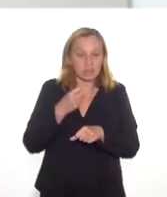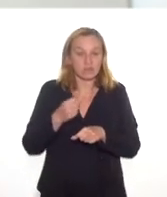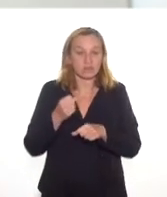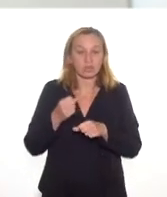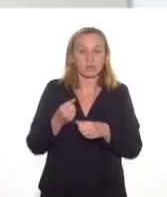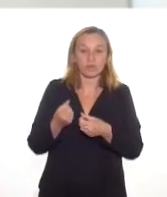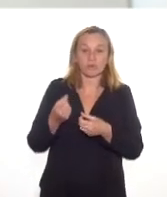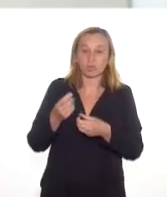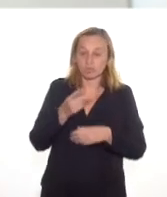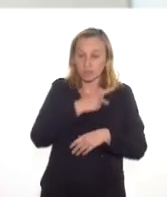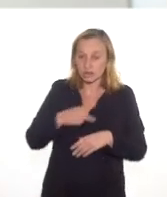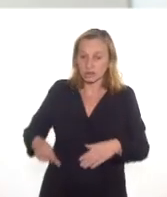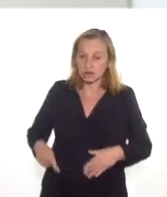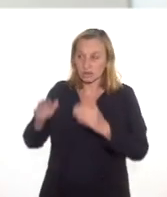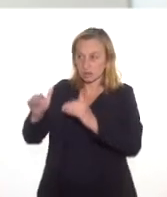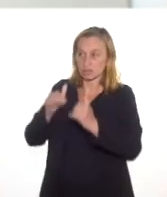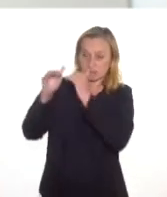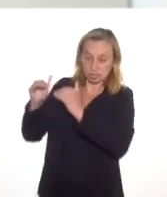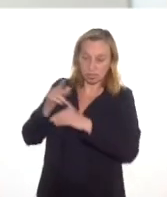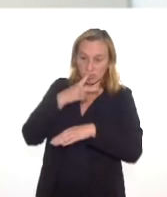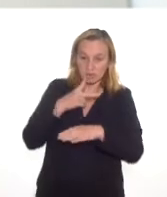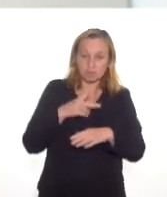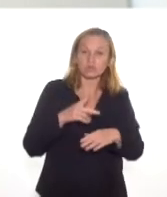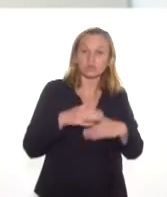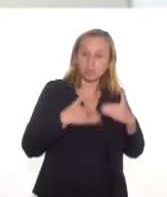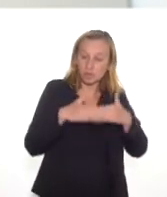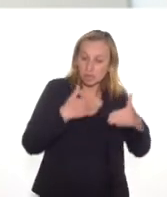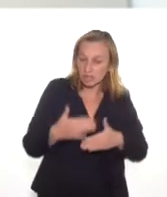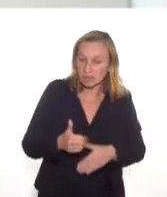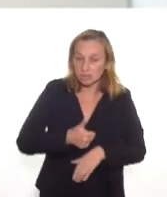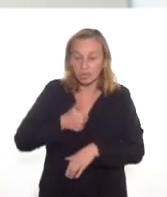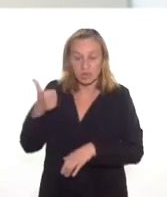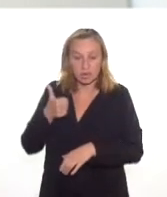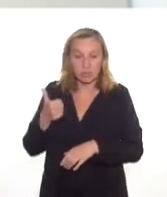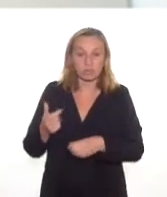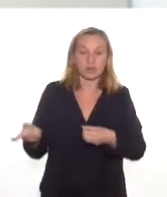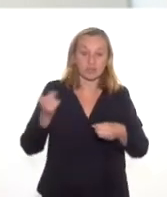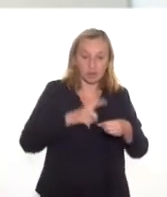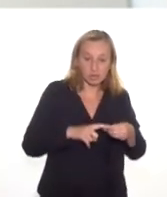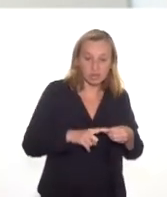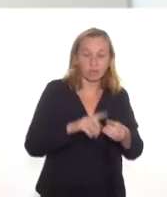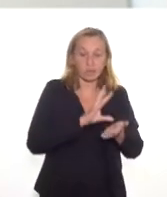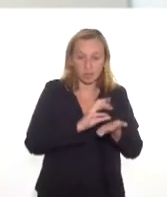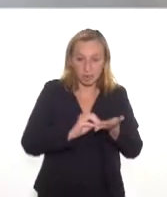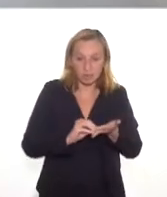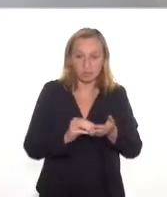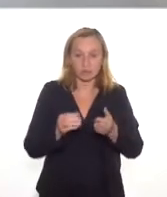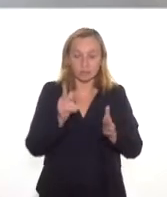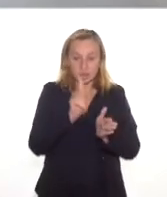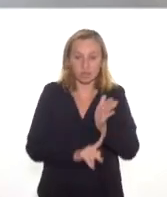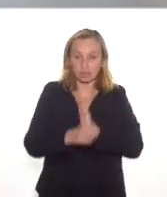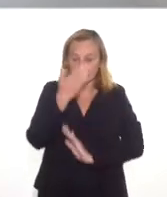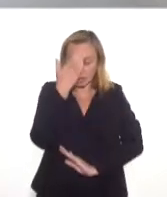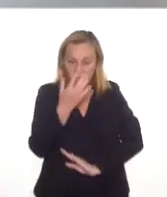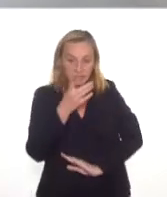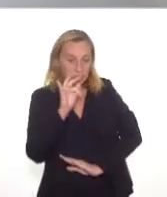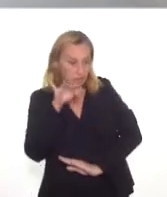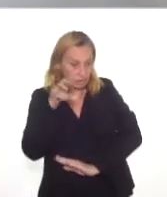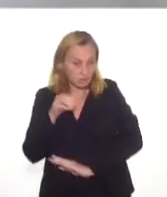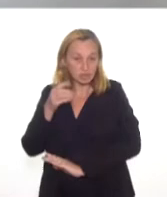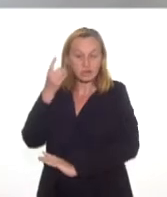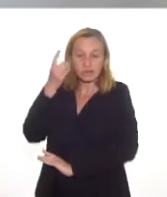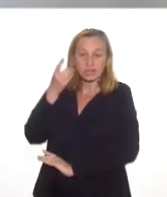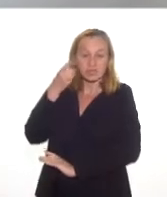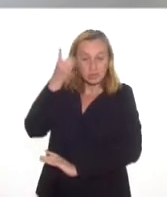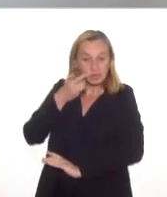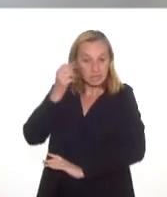Excelência colocou, ter um processo melhor de amadurecimento para a gente trazer esse projeto novamente à pauta. Obrigado, Flávio. Obrigado. Deputado